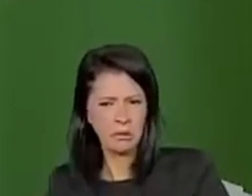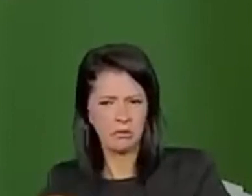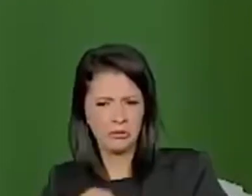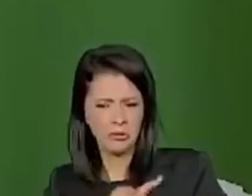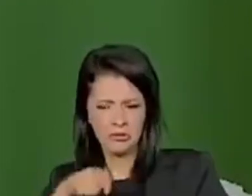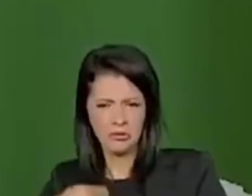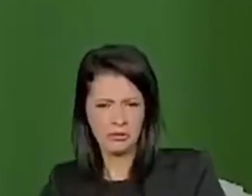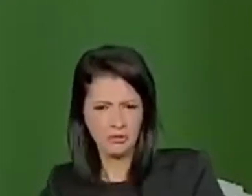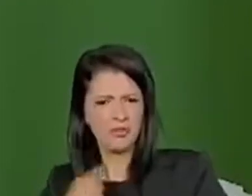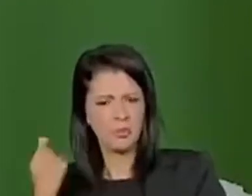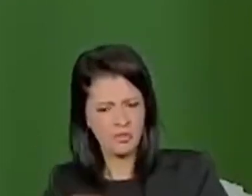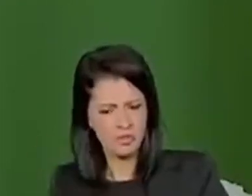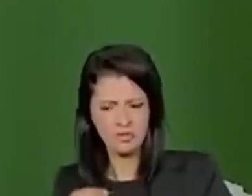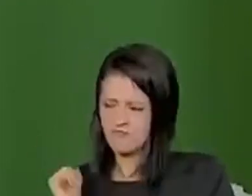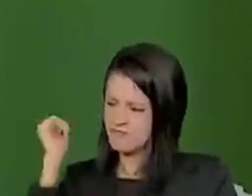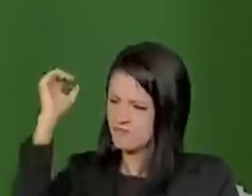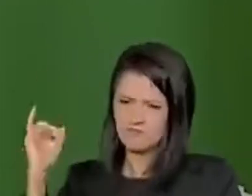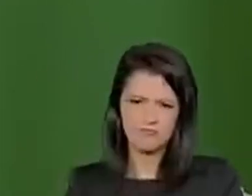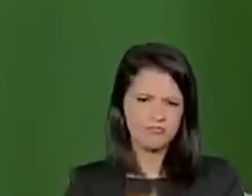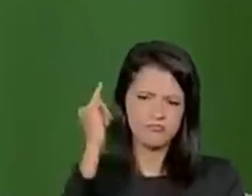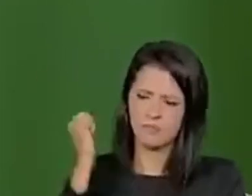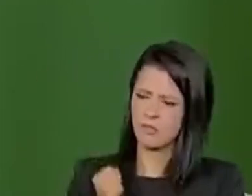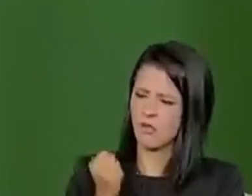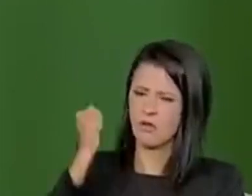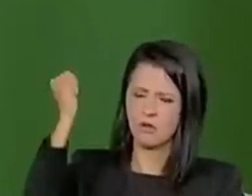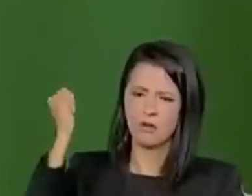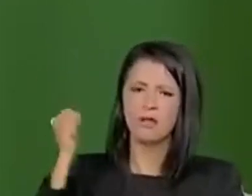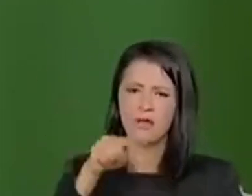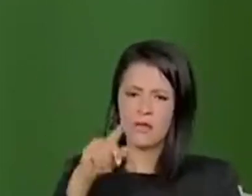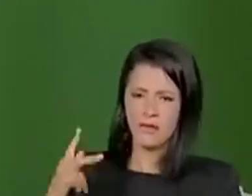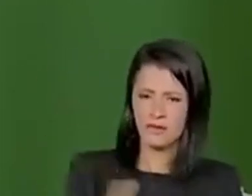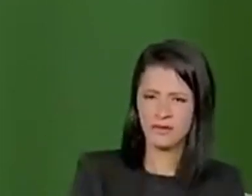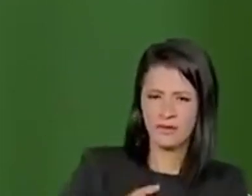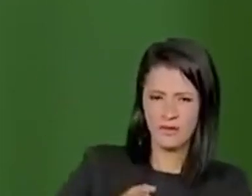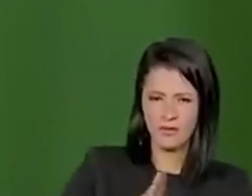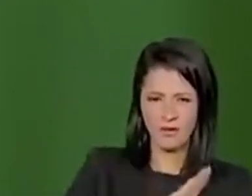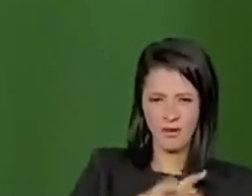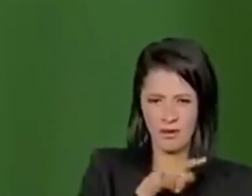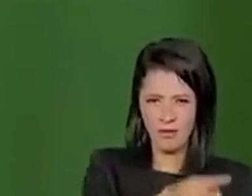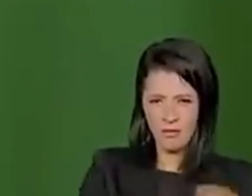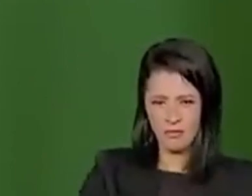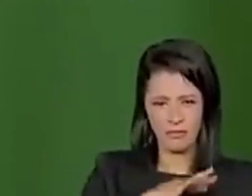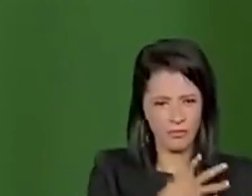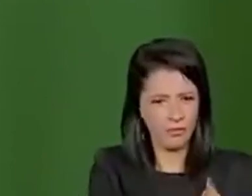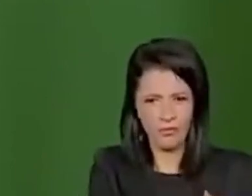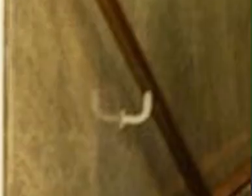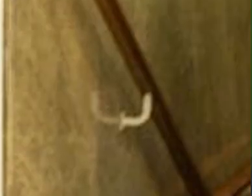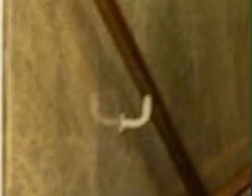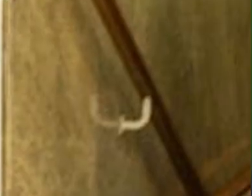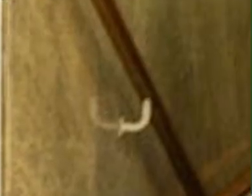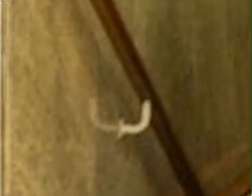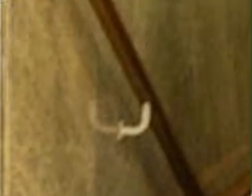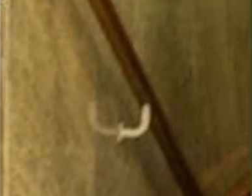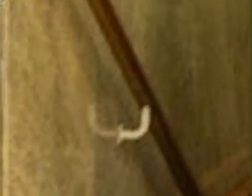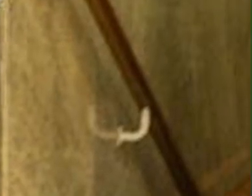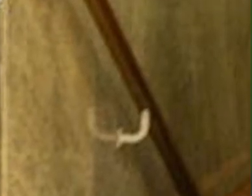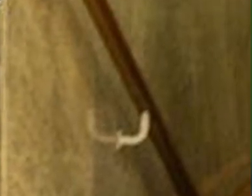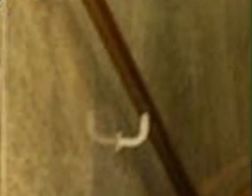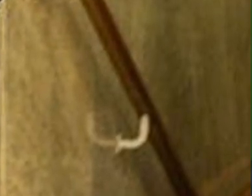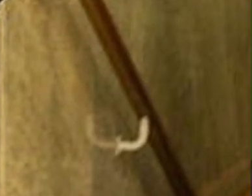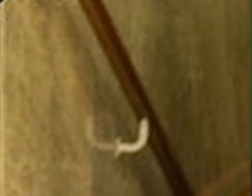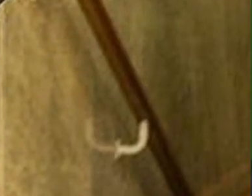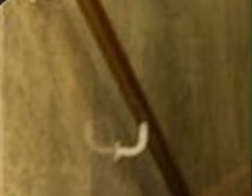dia 19 de fevereiro, o governo de Israel declarou Lula como persona não grata do país. O ministro das